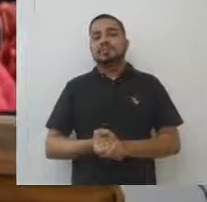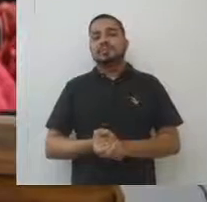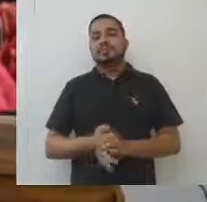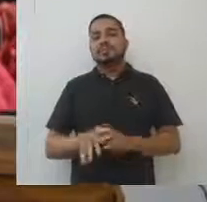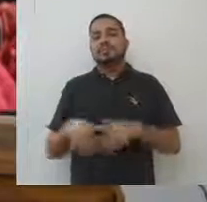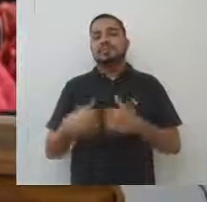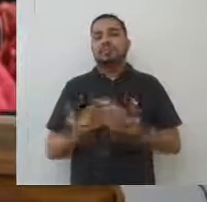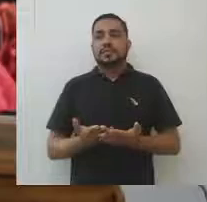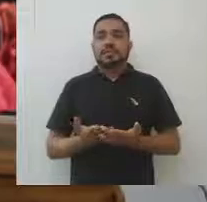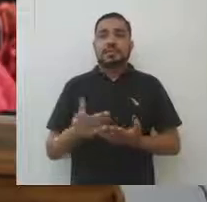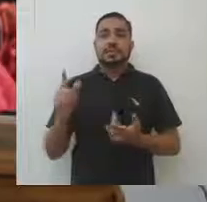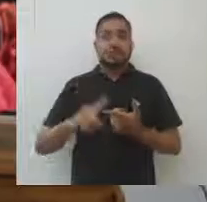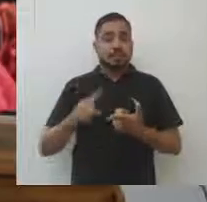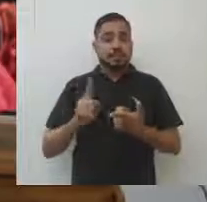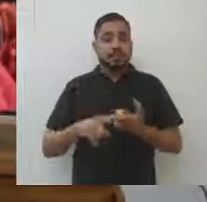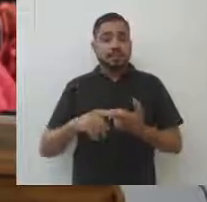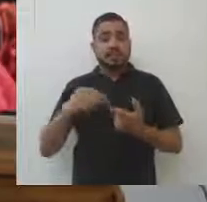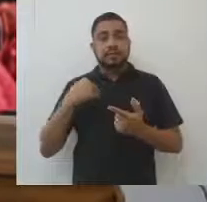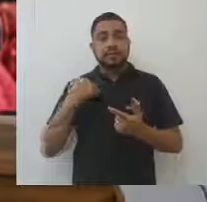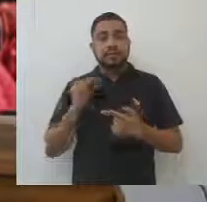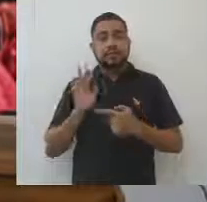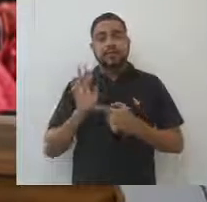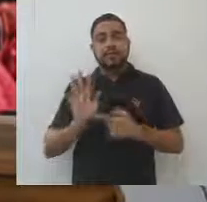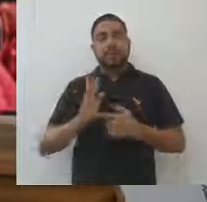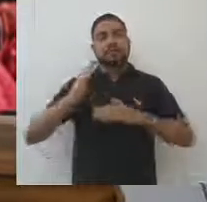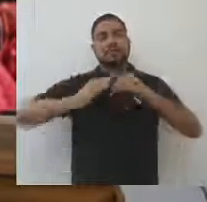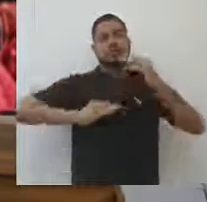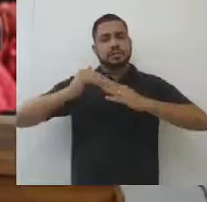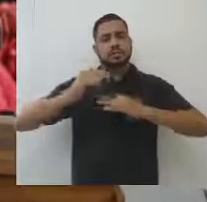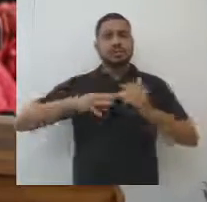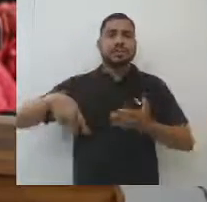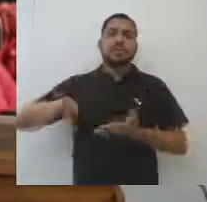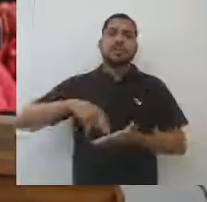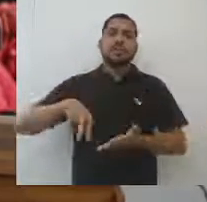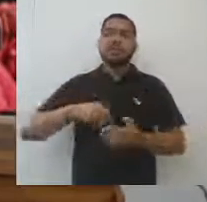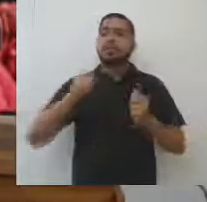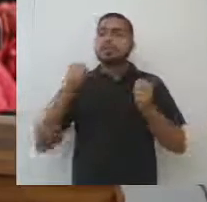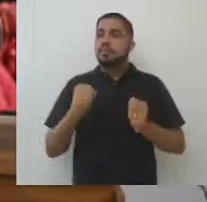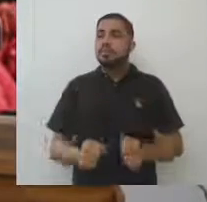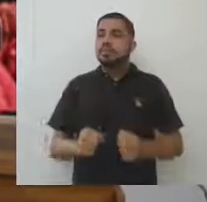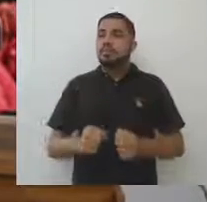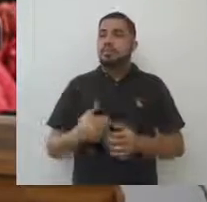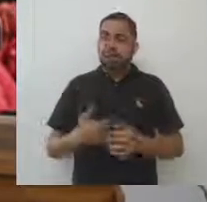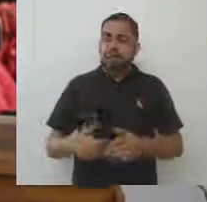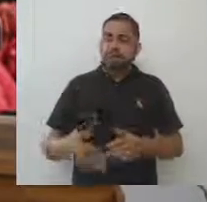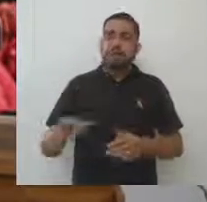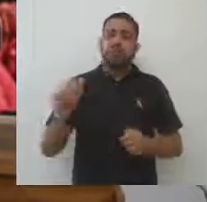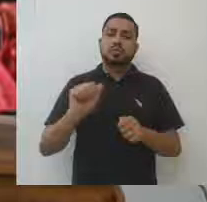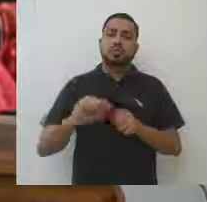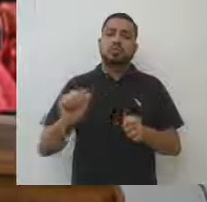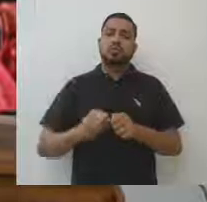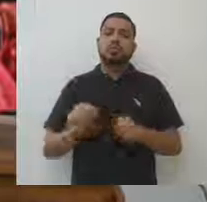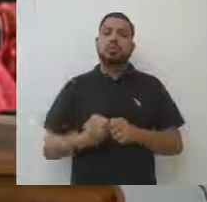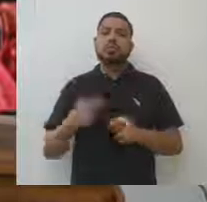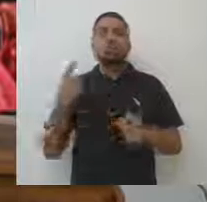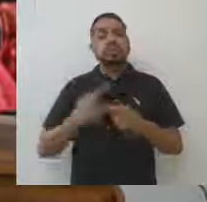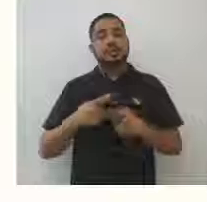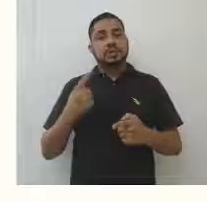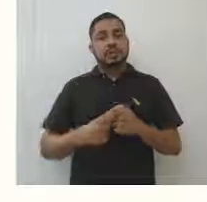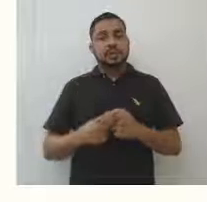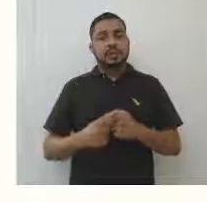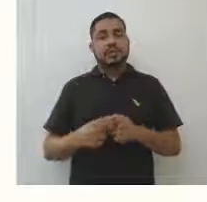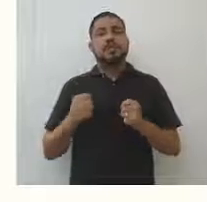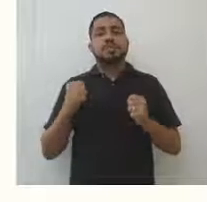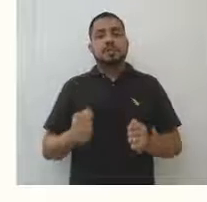E aí, gente, eu trouxe também profissional de dança, ele pode, além de construir, ele pode